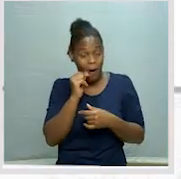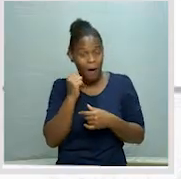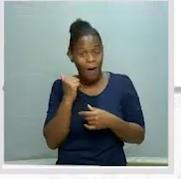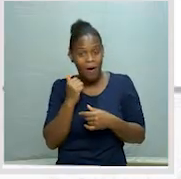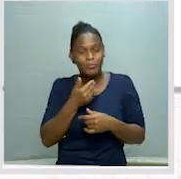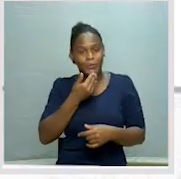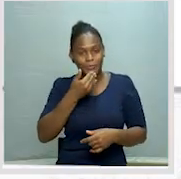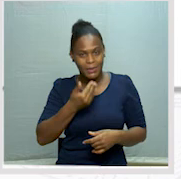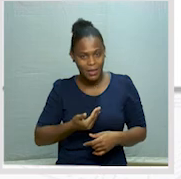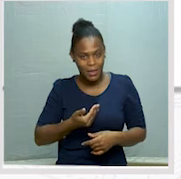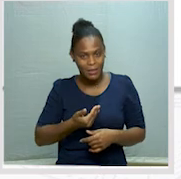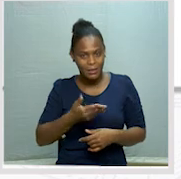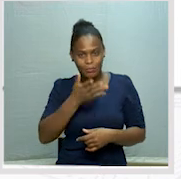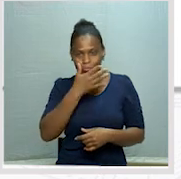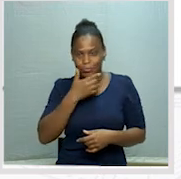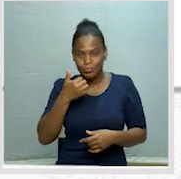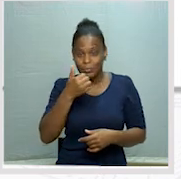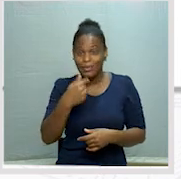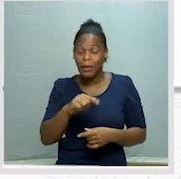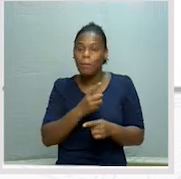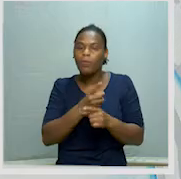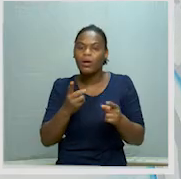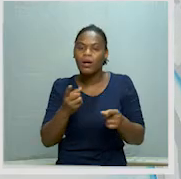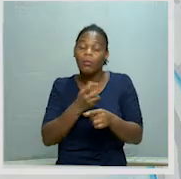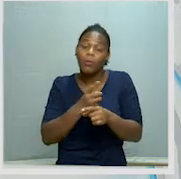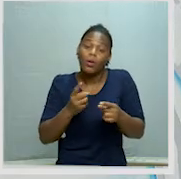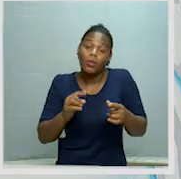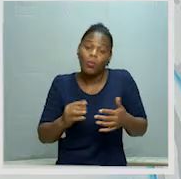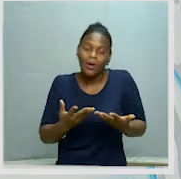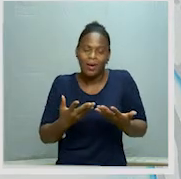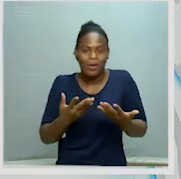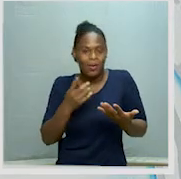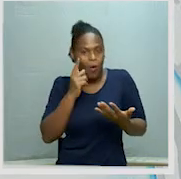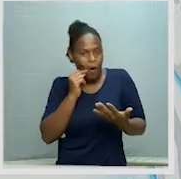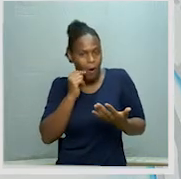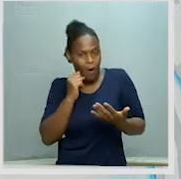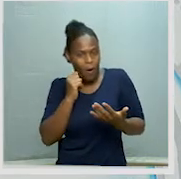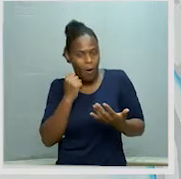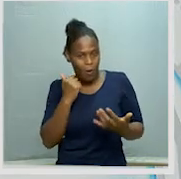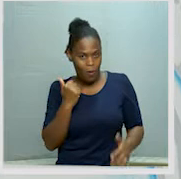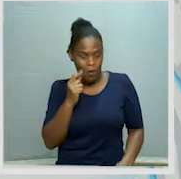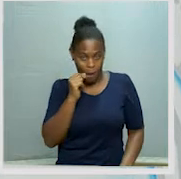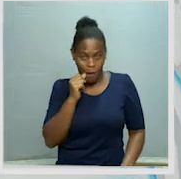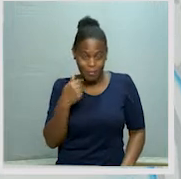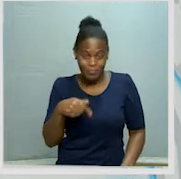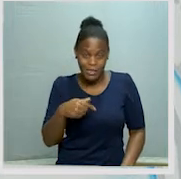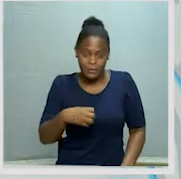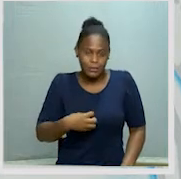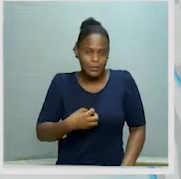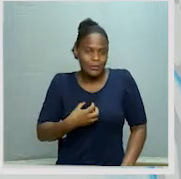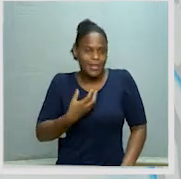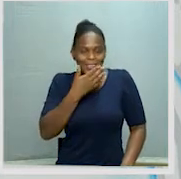ele tem experiências estéticas. Por quê? Porque pelo facto de ele ser um ser